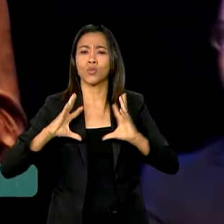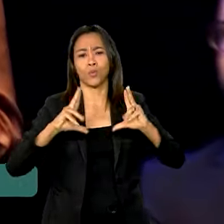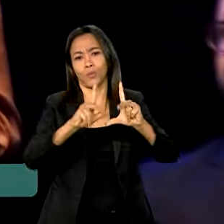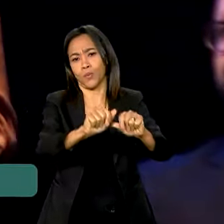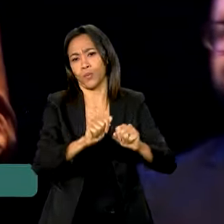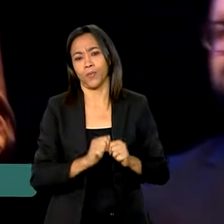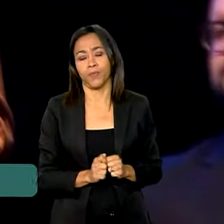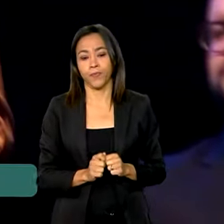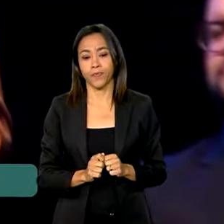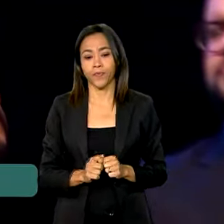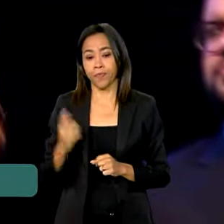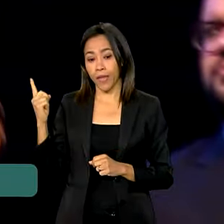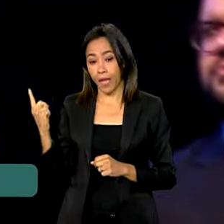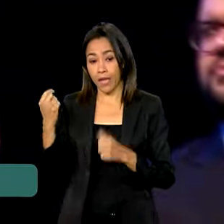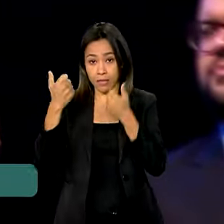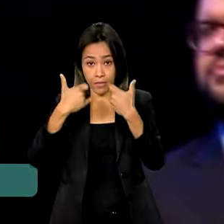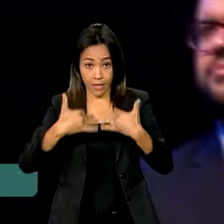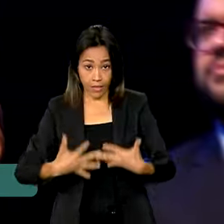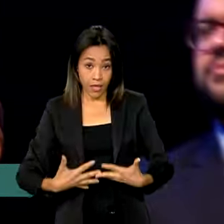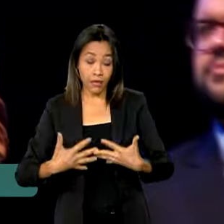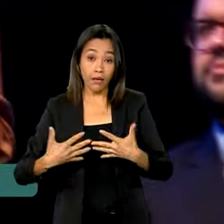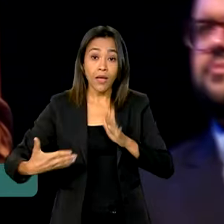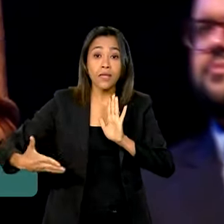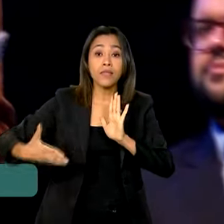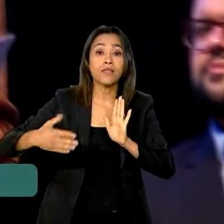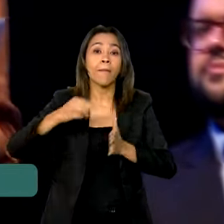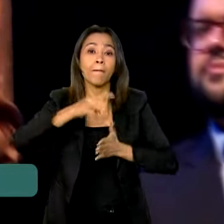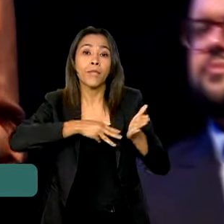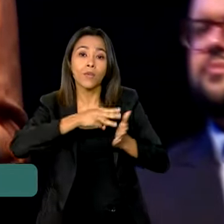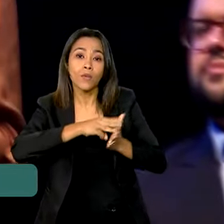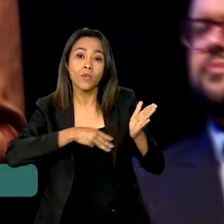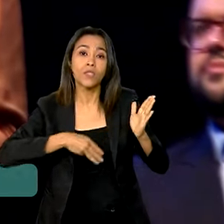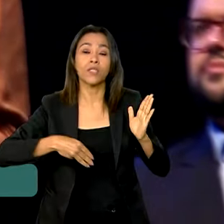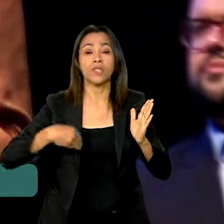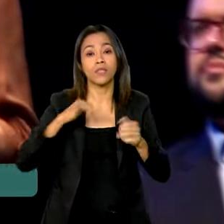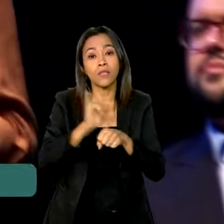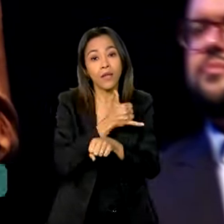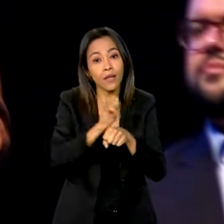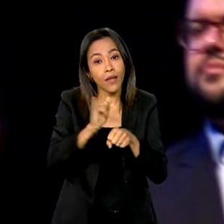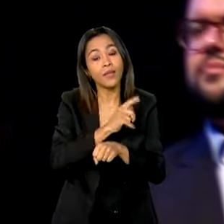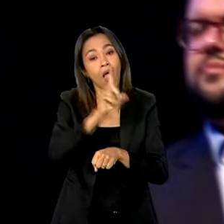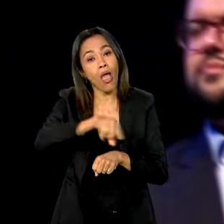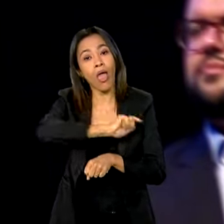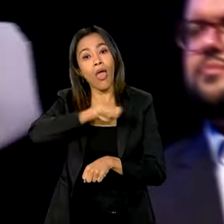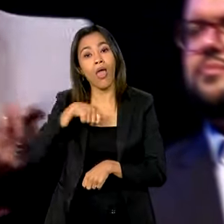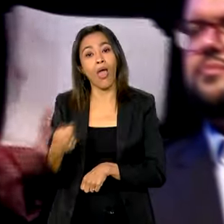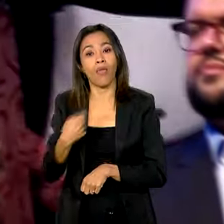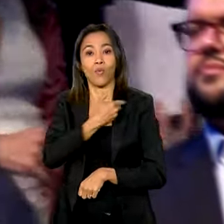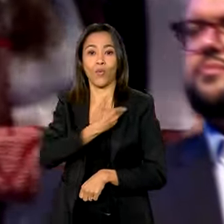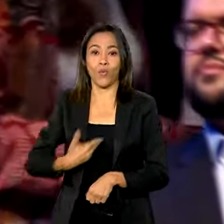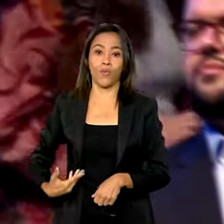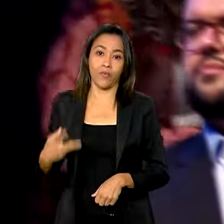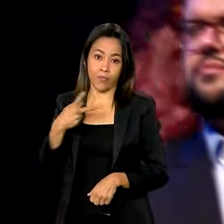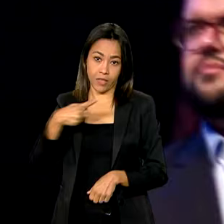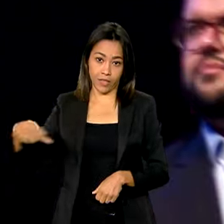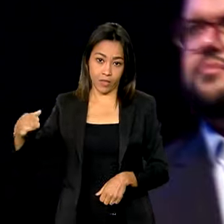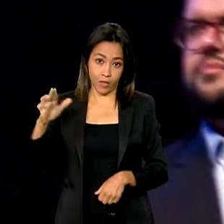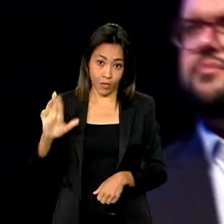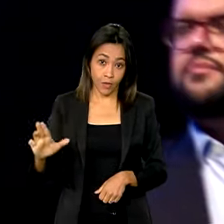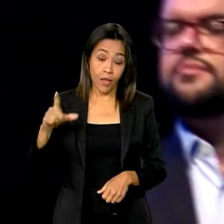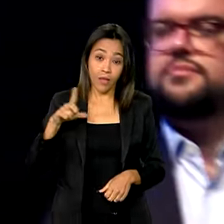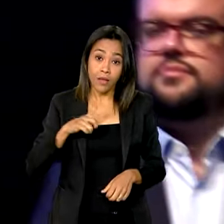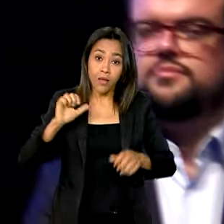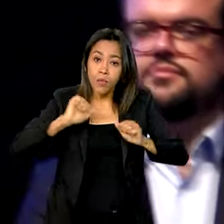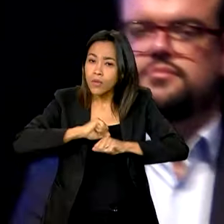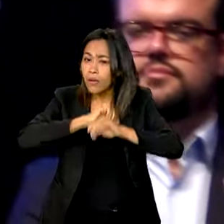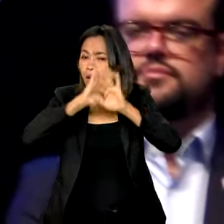Essa metodologia existe no governo do presidente Lula, porque há uma clara diretriz de